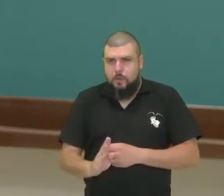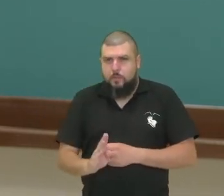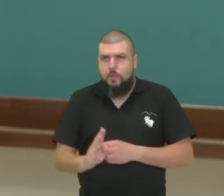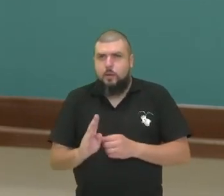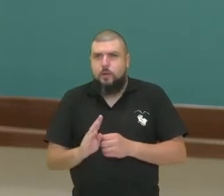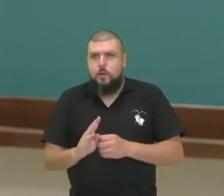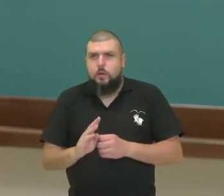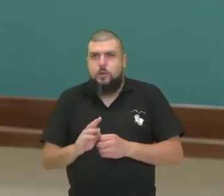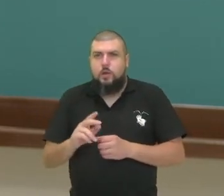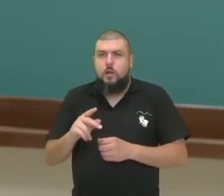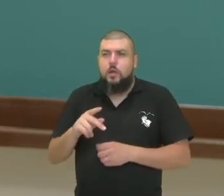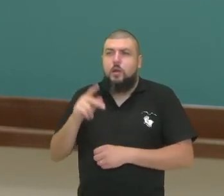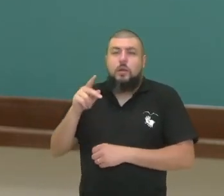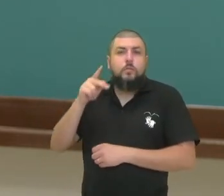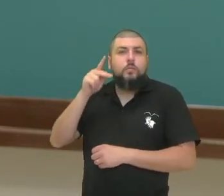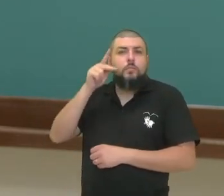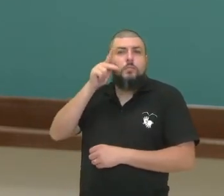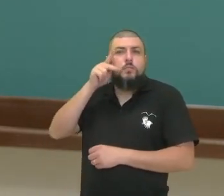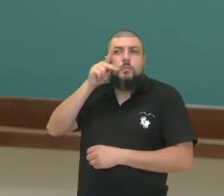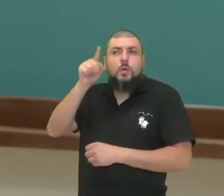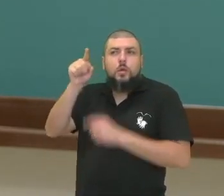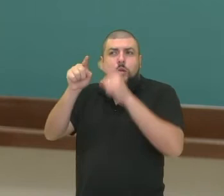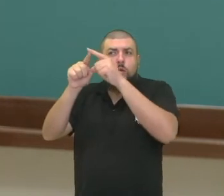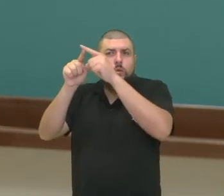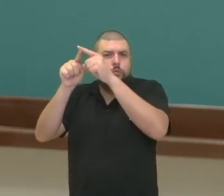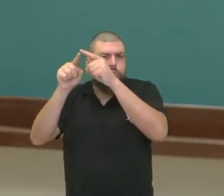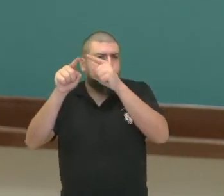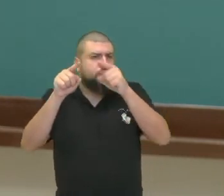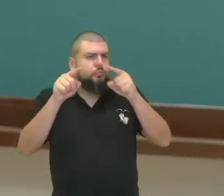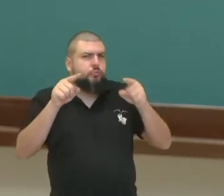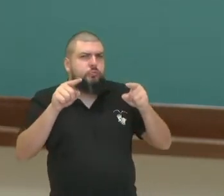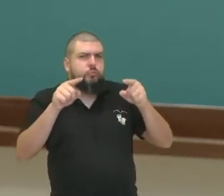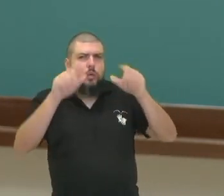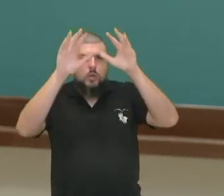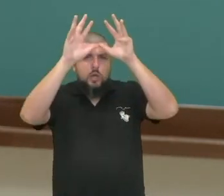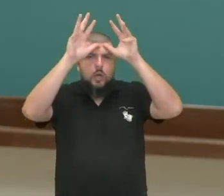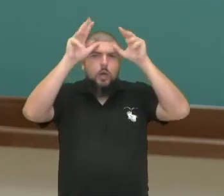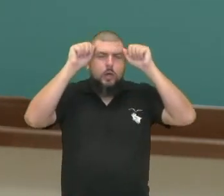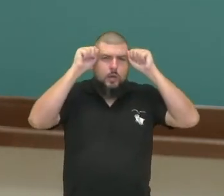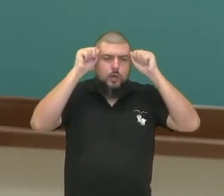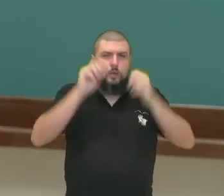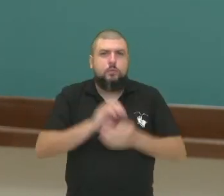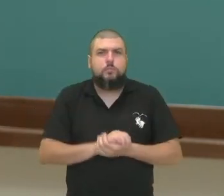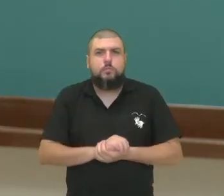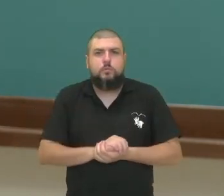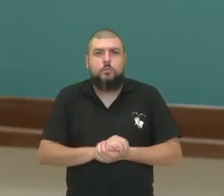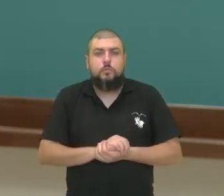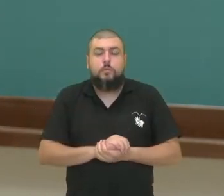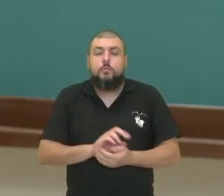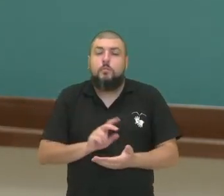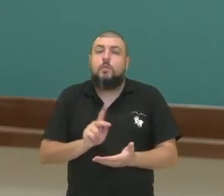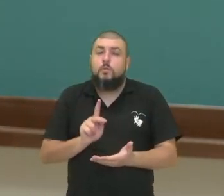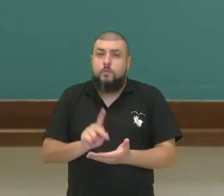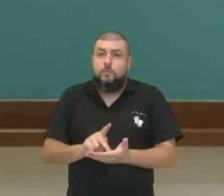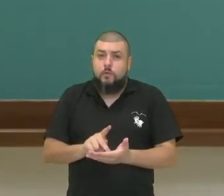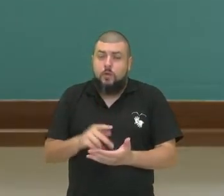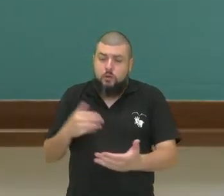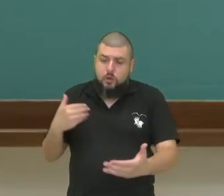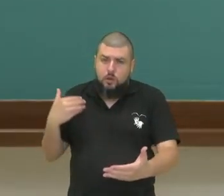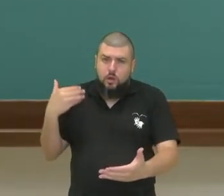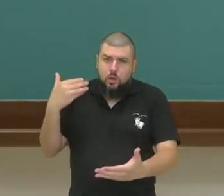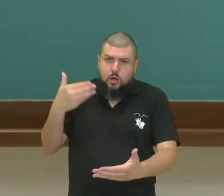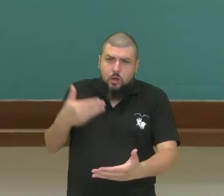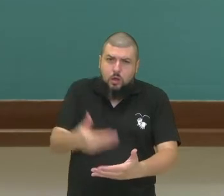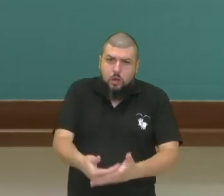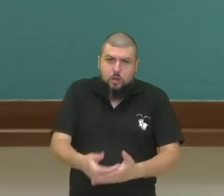o Acre. Tá? E essa última consumiu um dinheiro que o país não tinha, não foi concluída e deixou aí muita